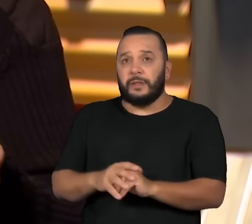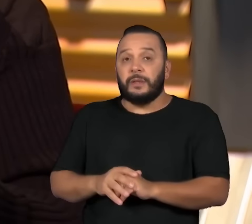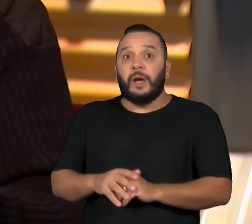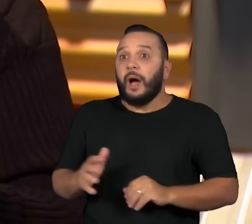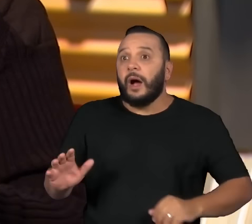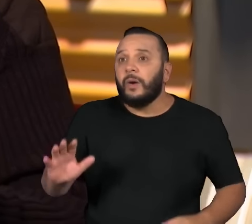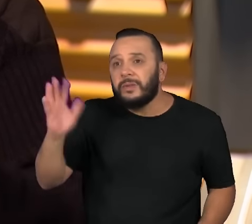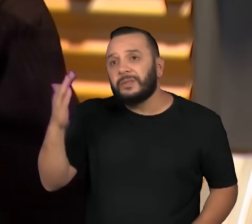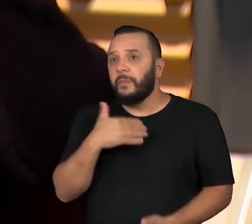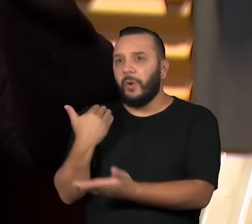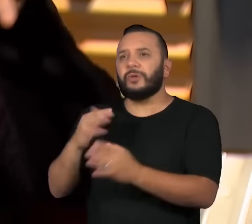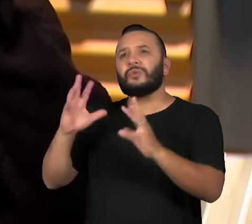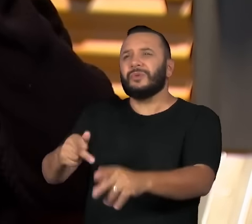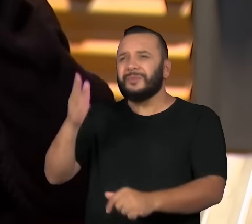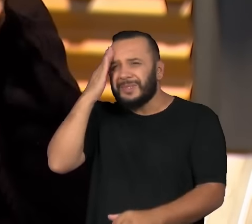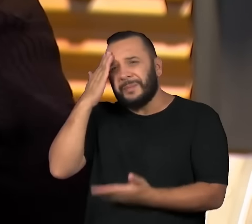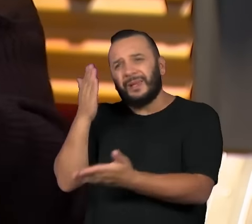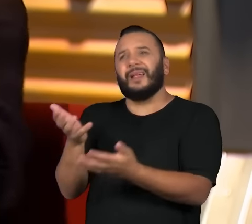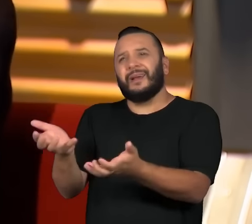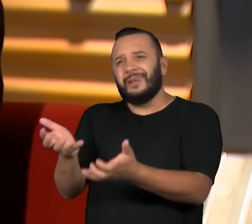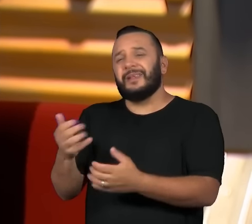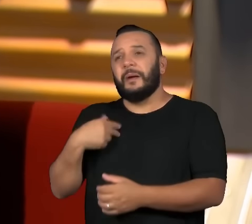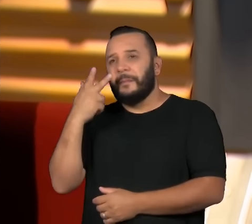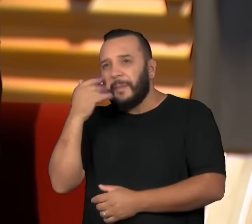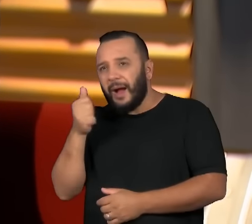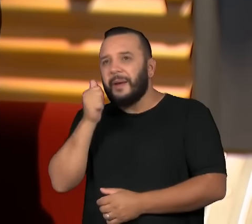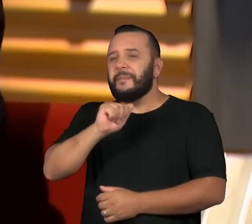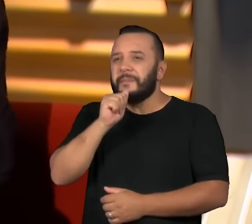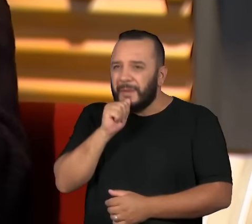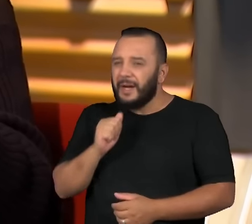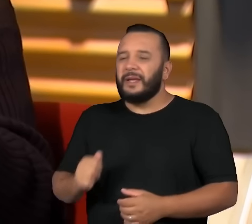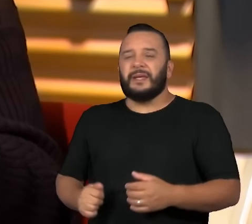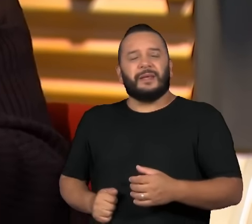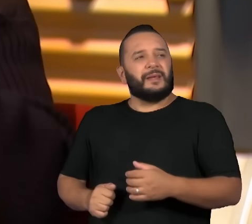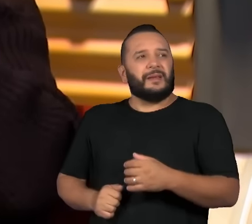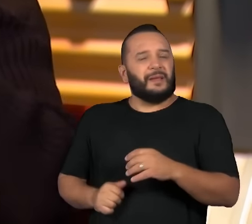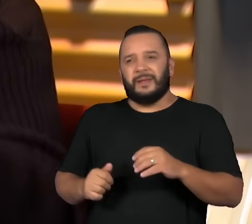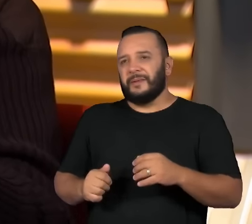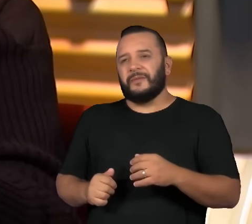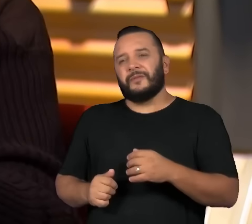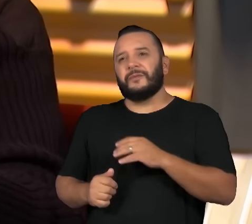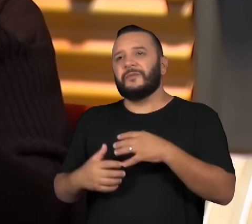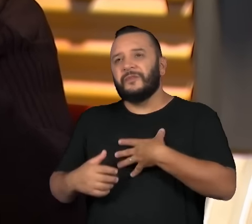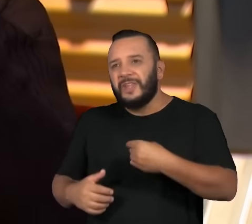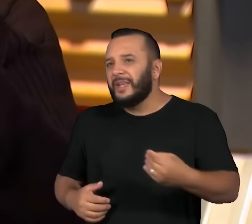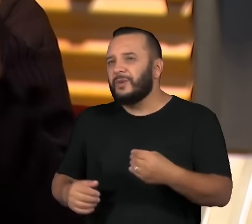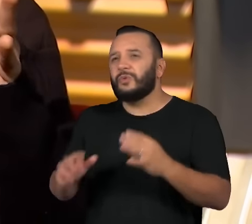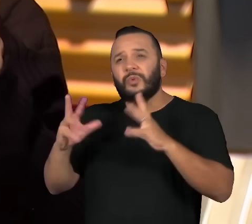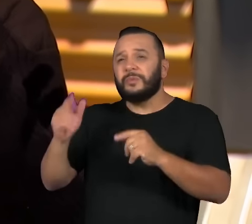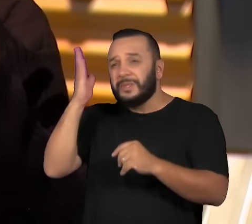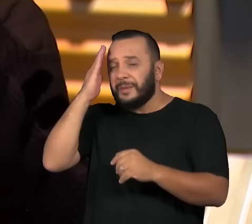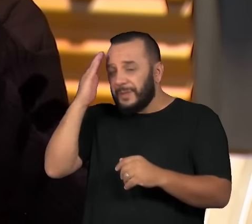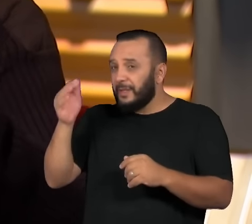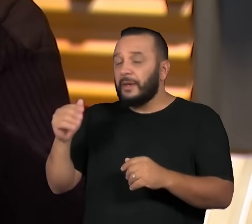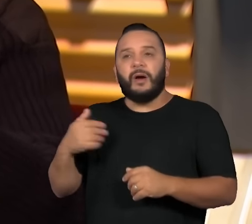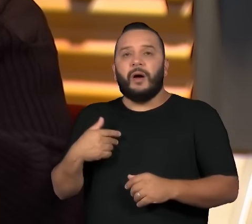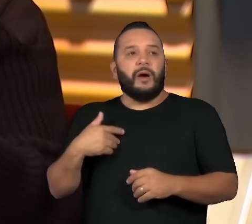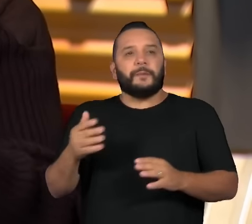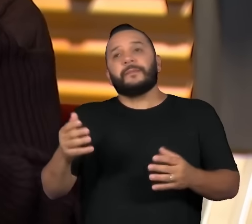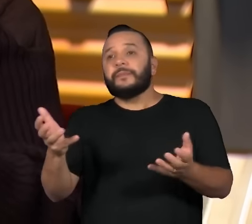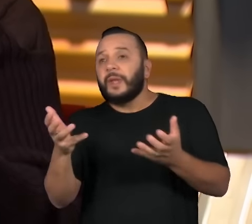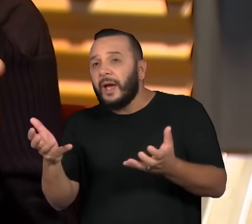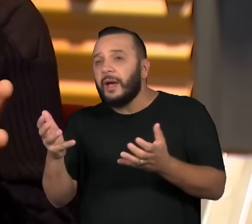Todo mundo. O pai, a mãe, os filhos, os amigos. Porque ela falava aquilo pra todo mundo. Sei. Ela não tinha filtro, né? Ela falava o que vinha na testa